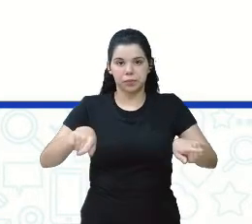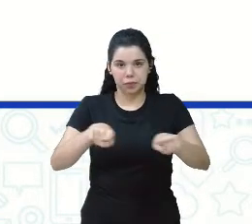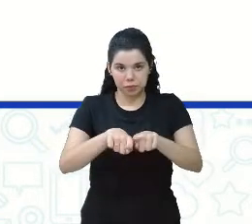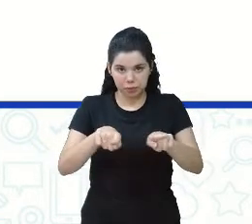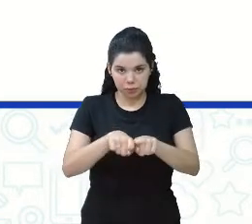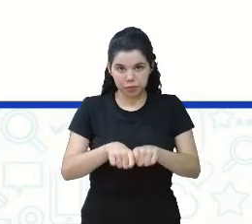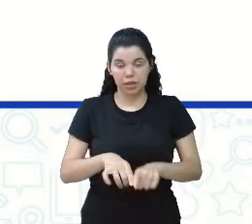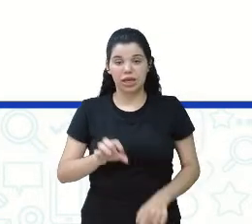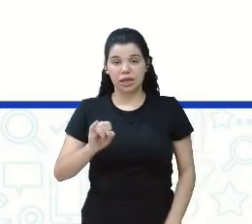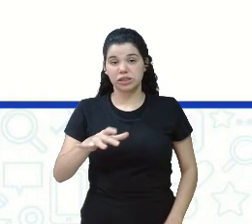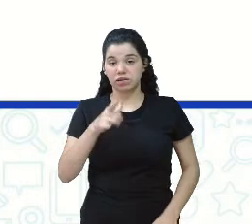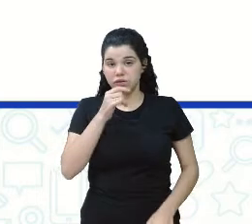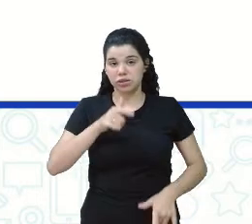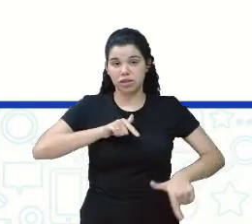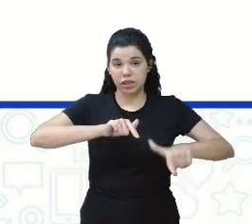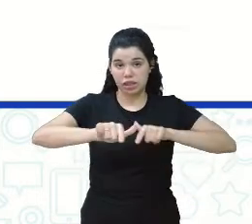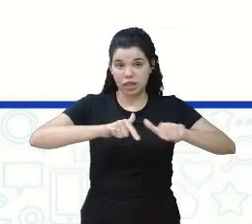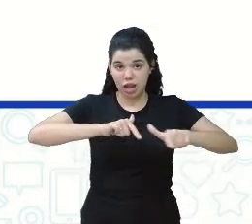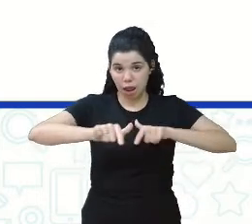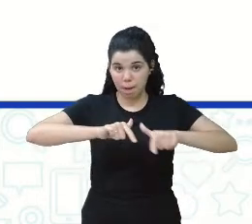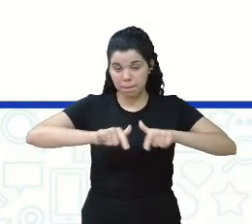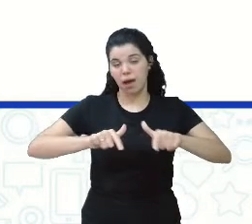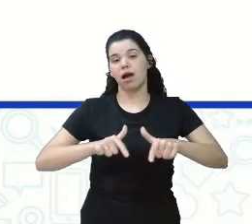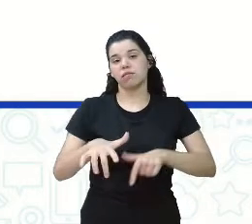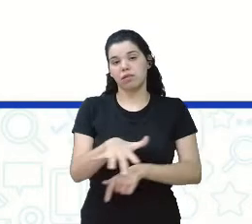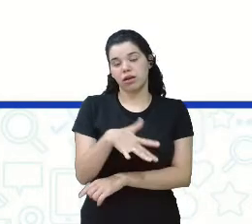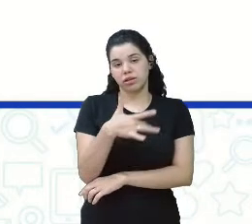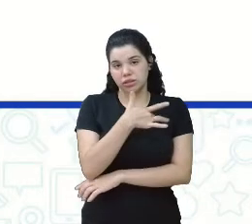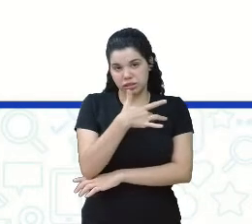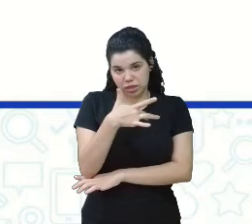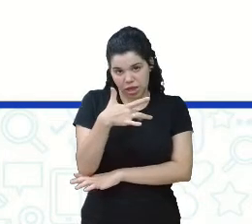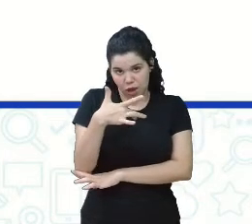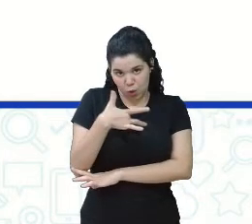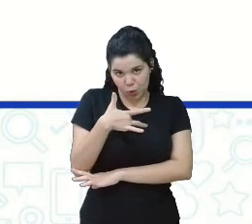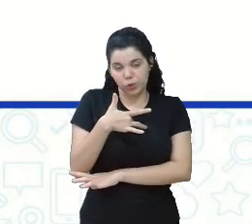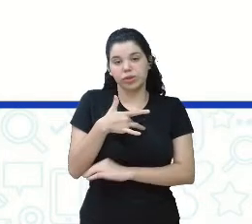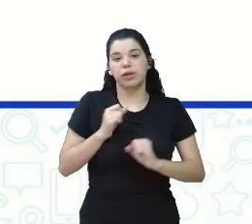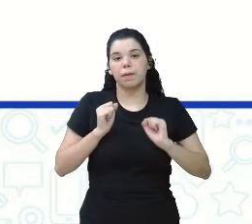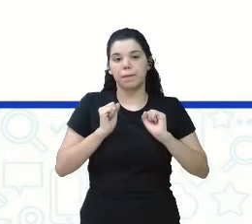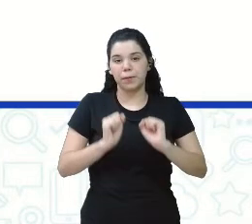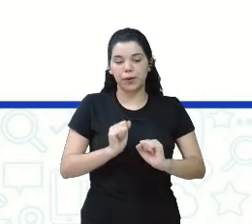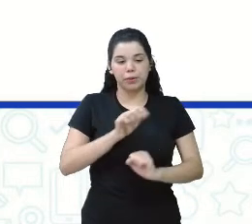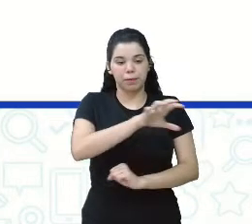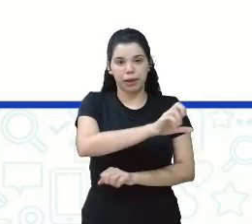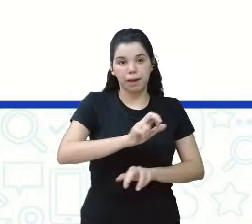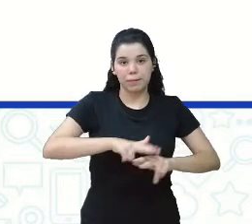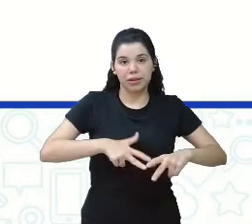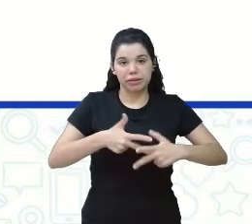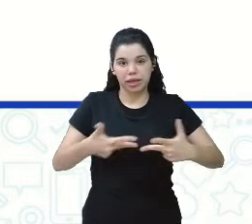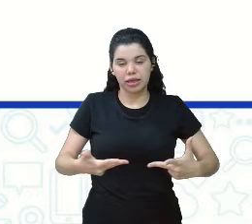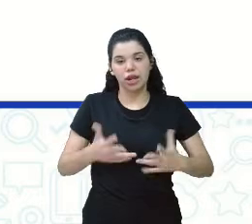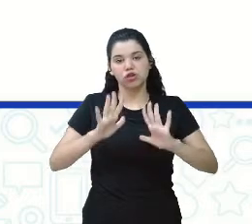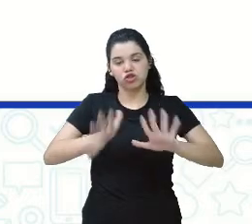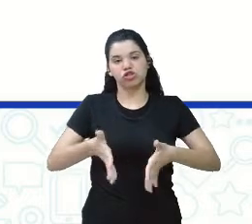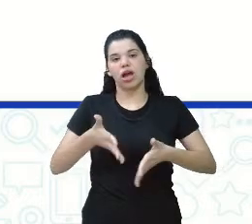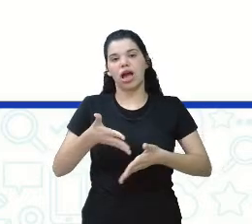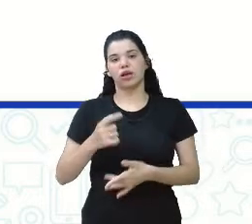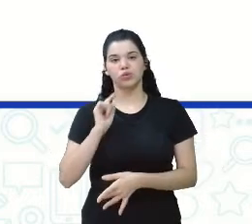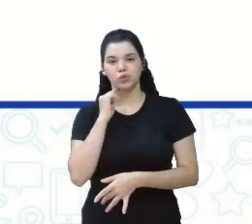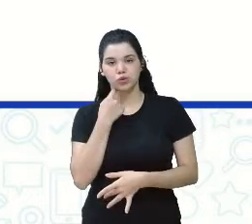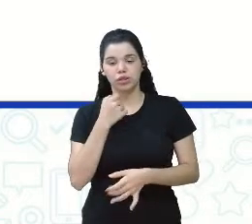em acidentes de trabalho com profissionais da saúde que possam manusear também material contaminado e